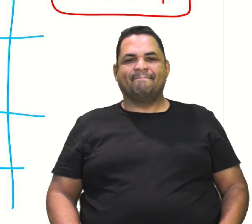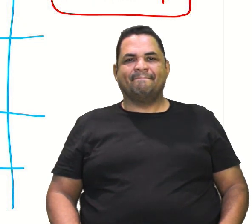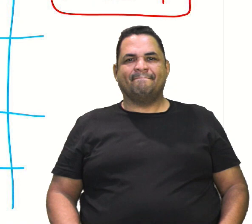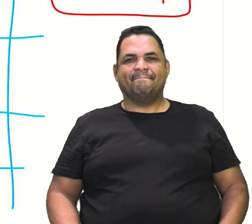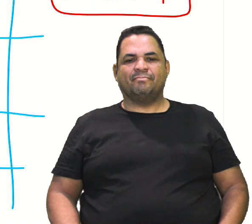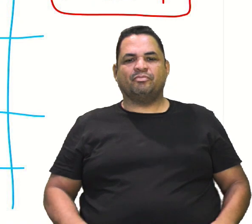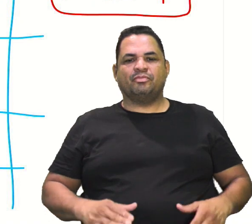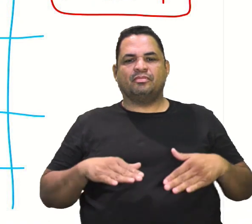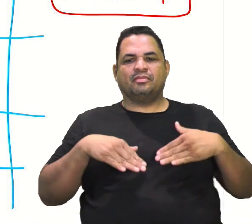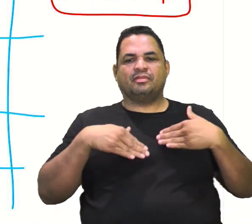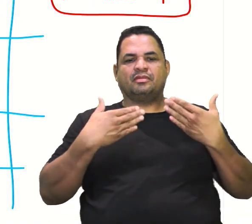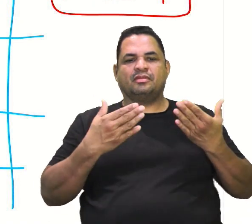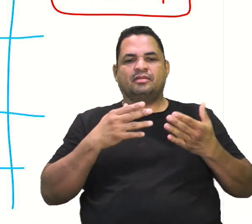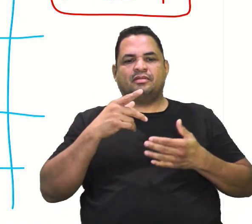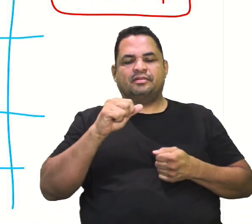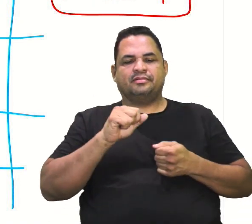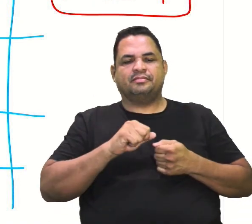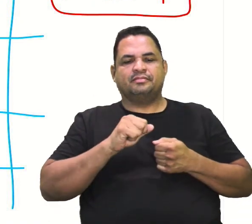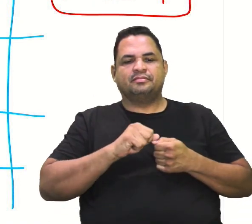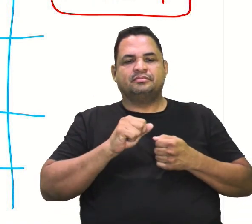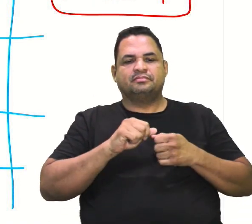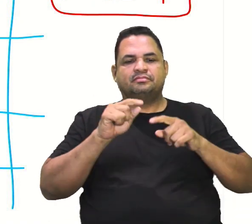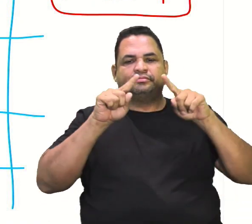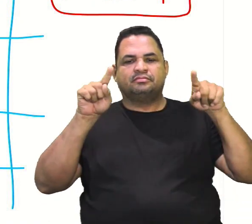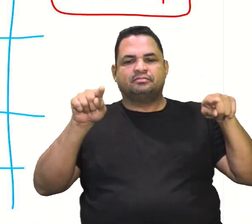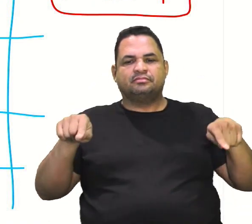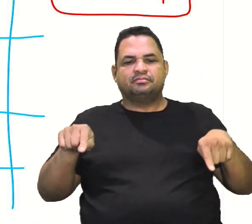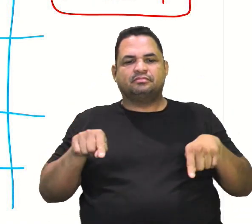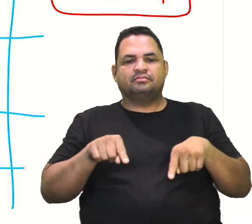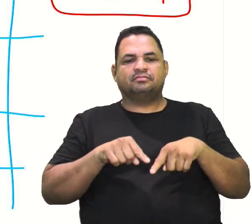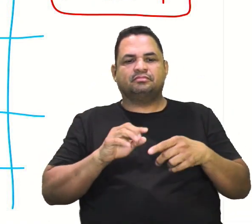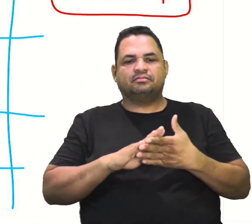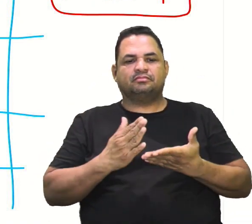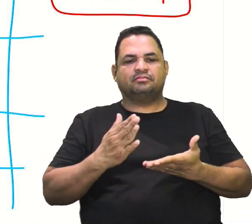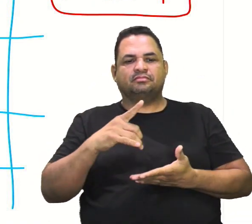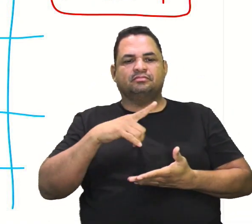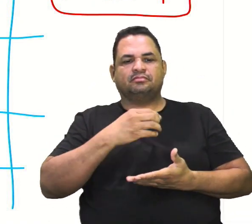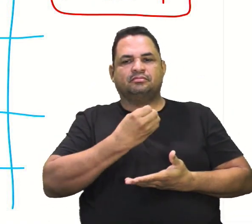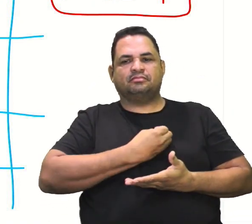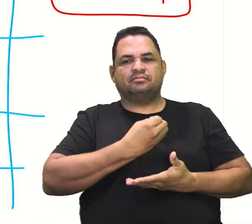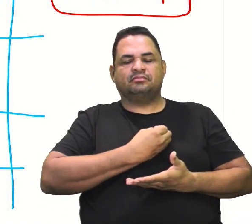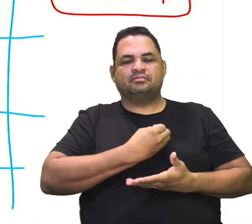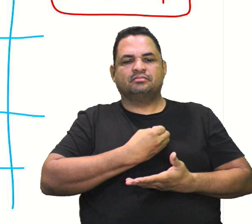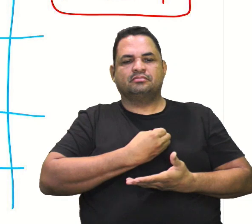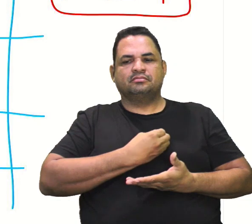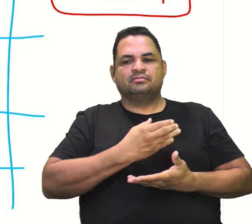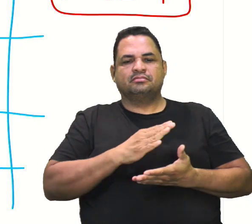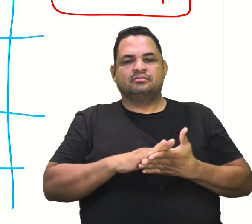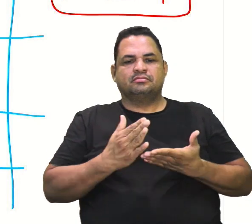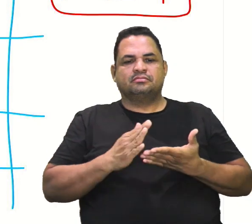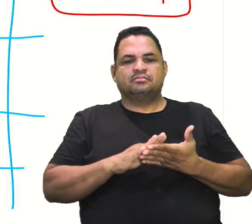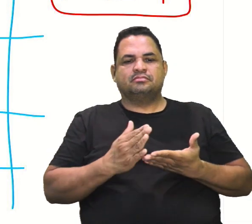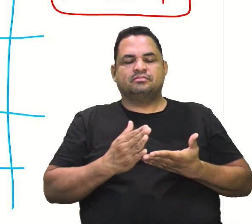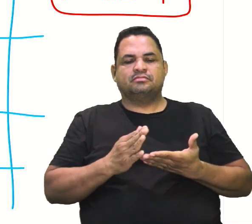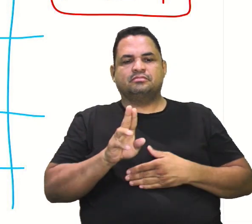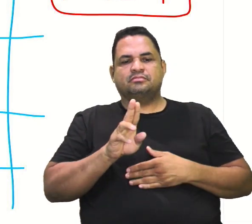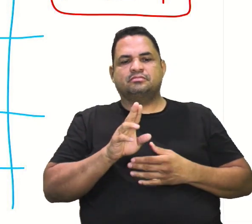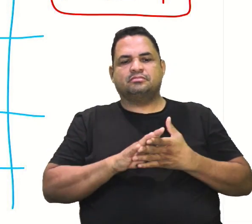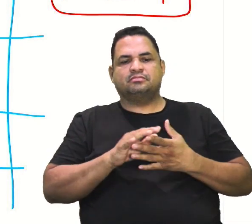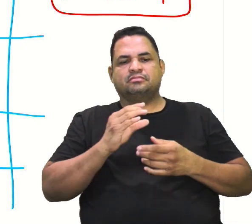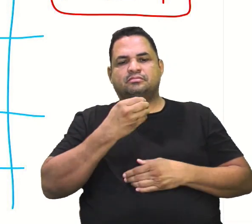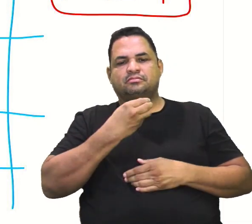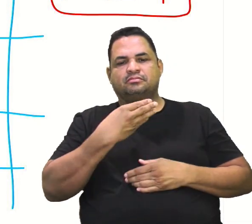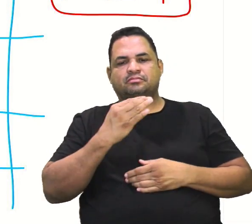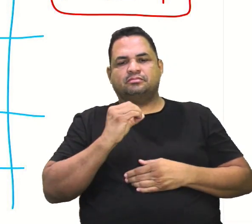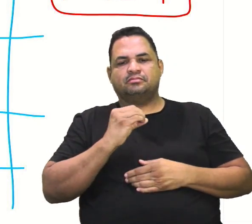Belezinha? Quando a gente faz essa tabelinha dos arcos notáveis, a gente vai ter os valores, né, dos ângulos mais usuais, que é